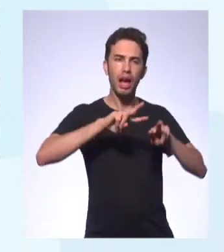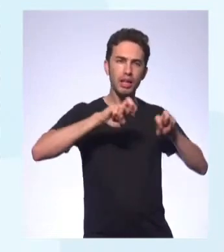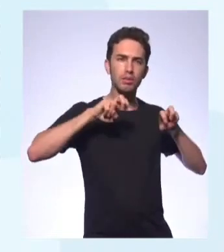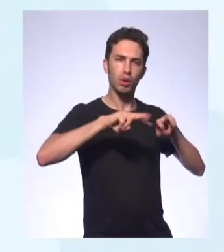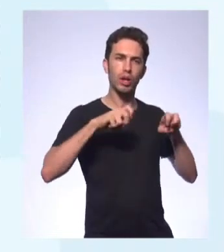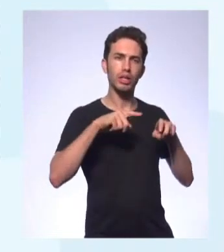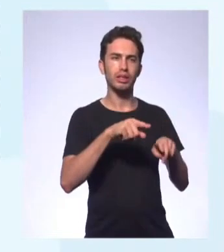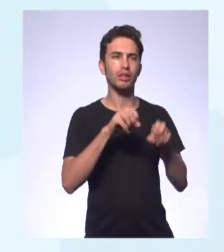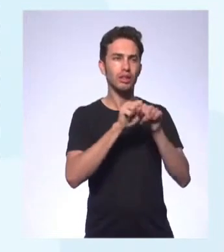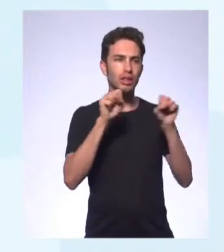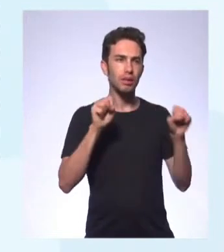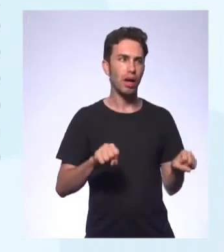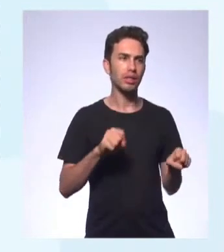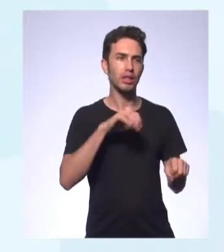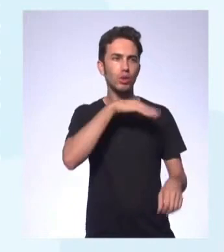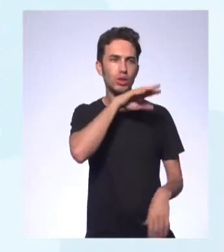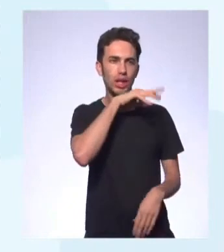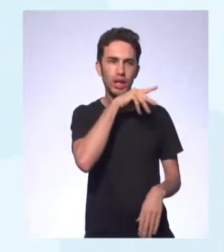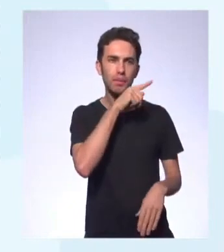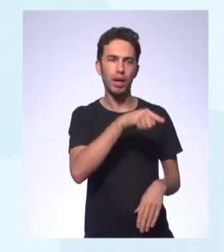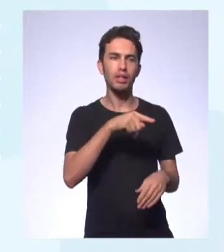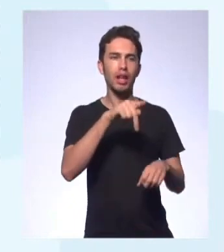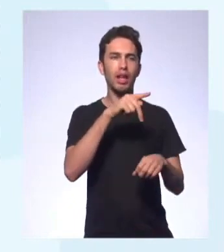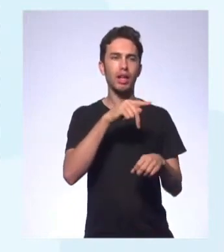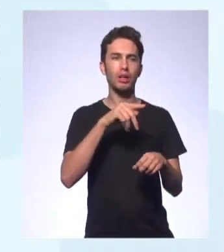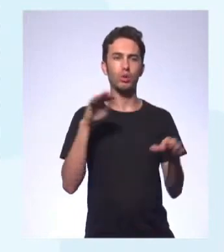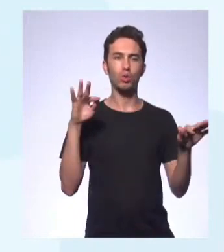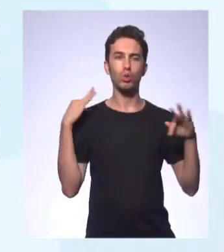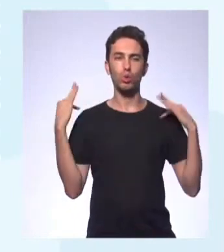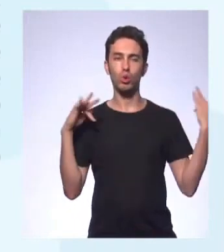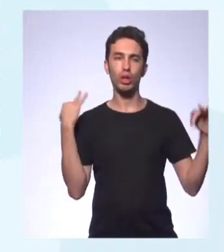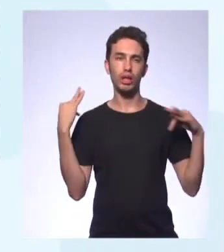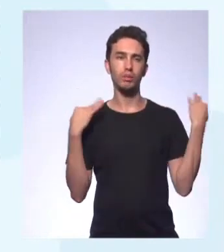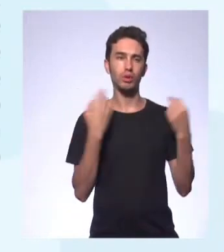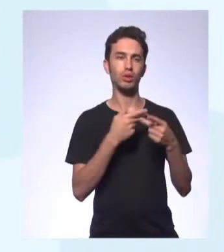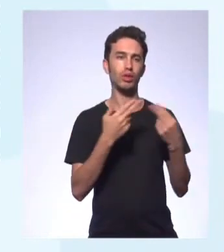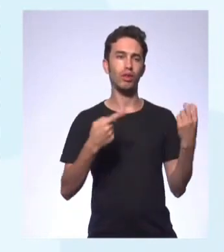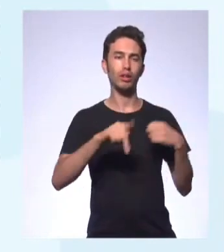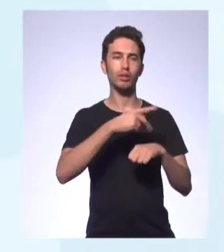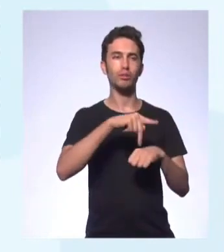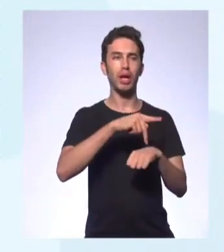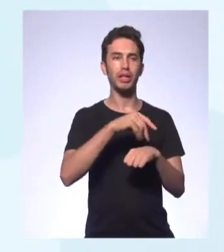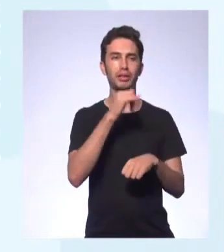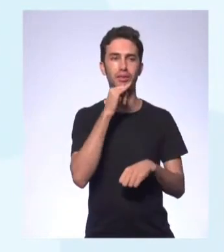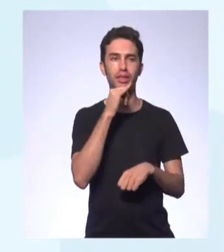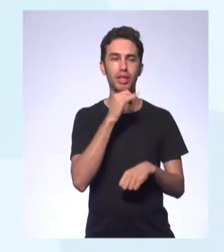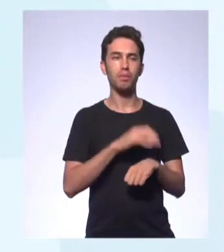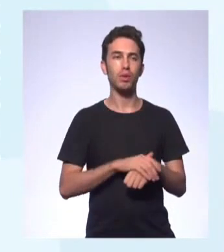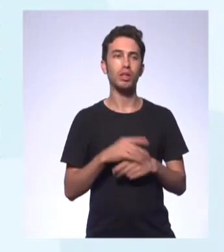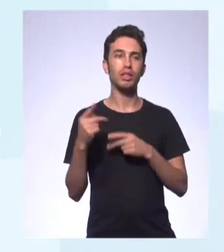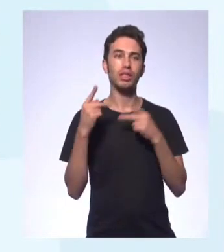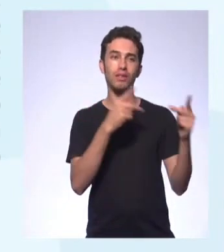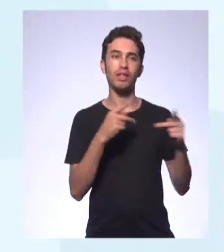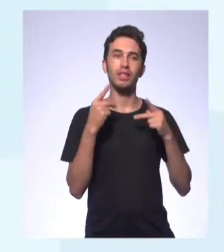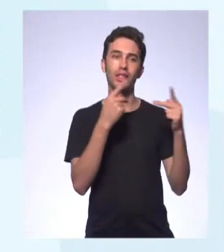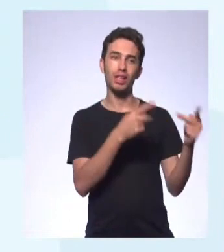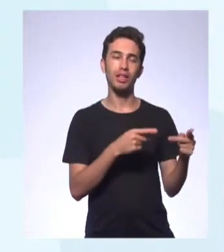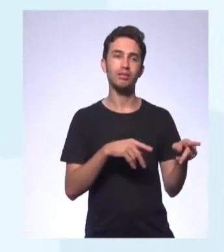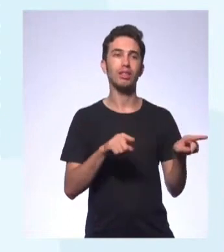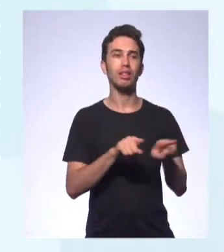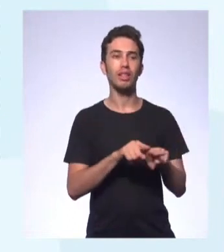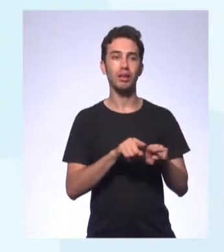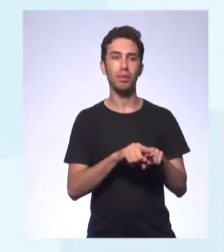se veem sem os visitantes e assim sem tal mercado. E quem mais paga, é claro, são